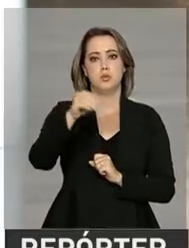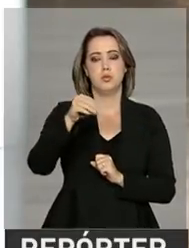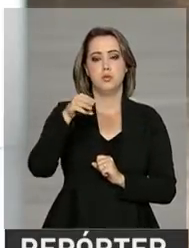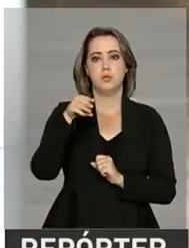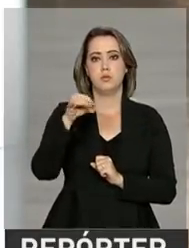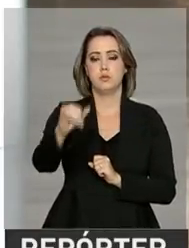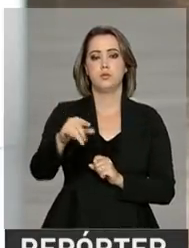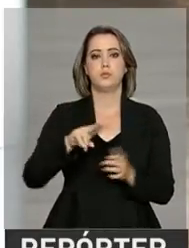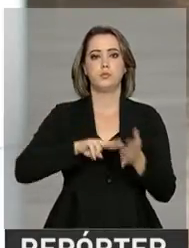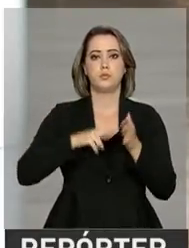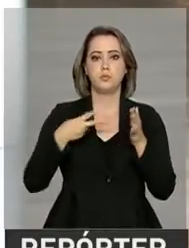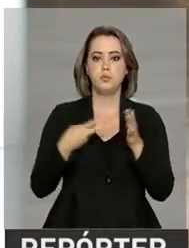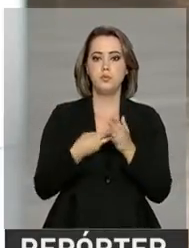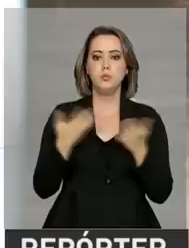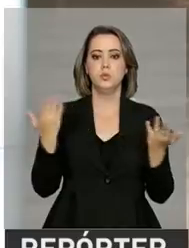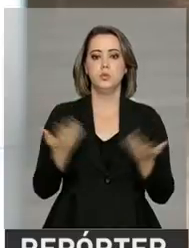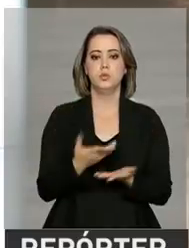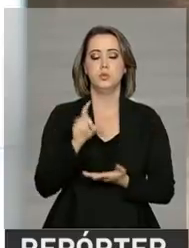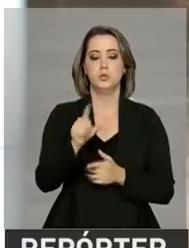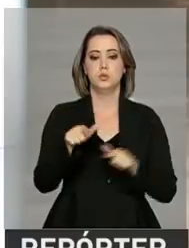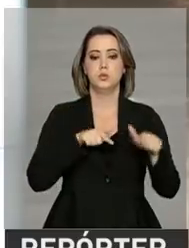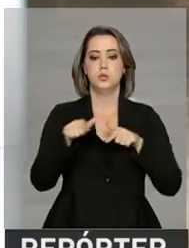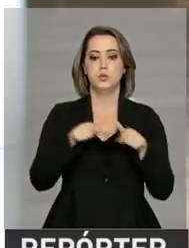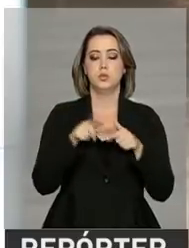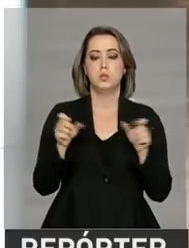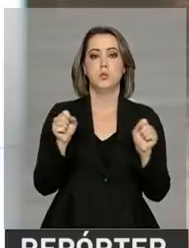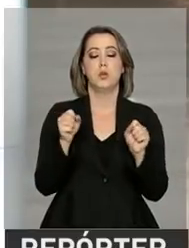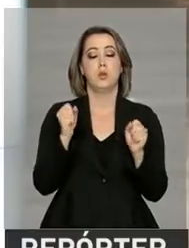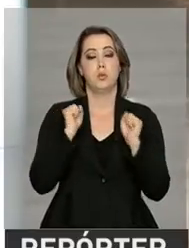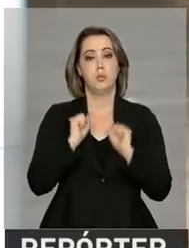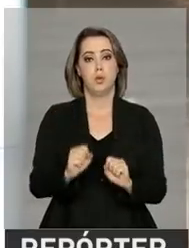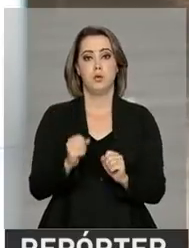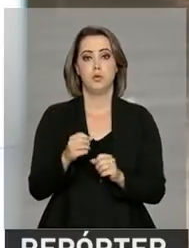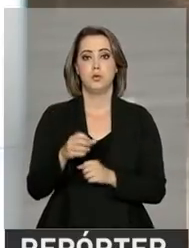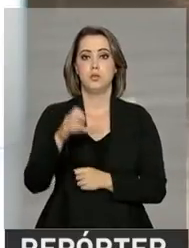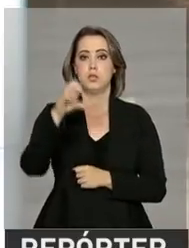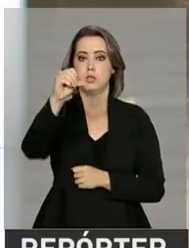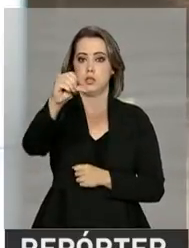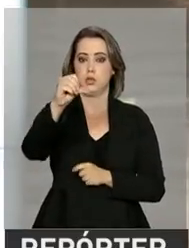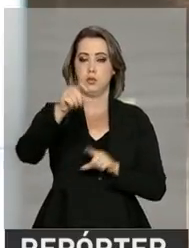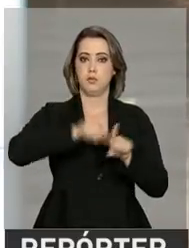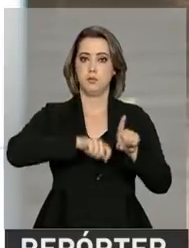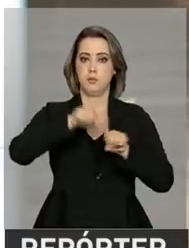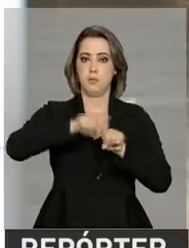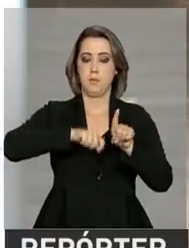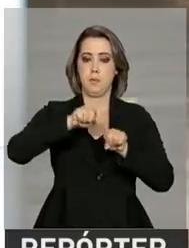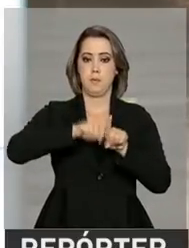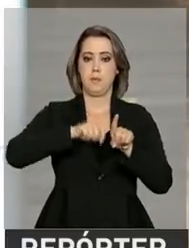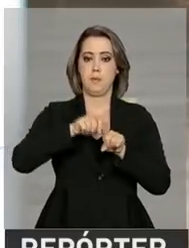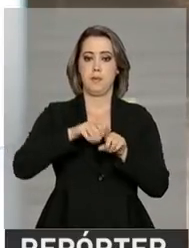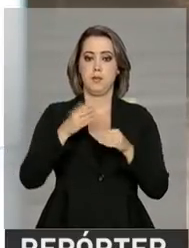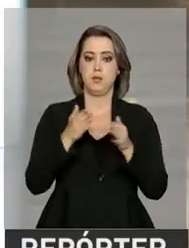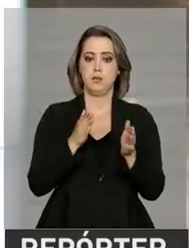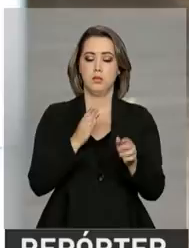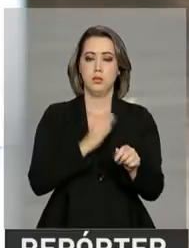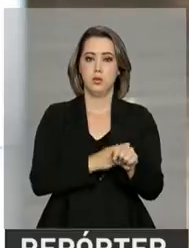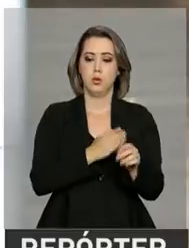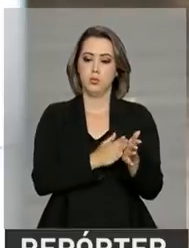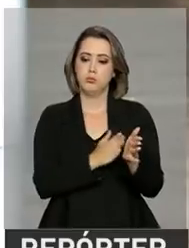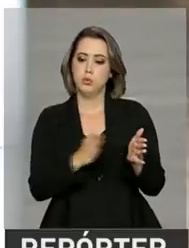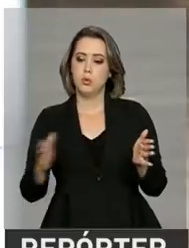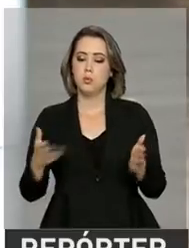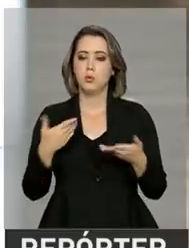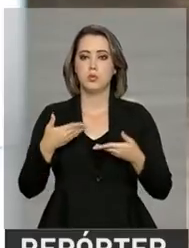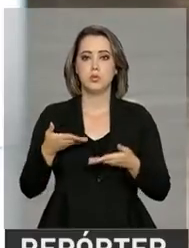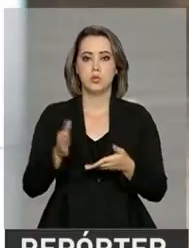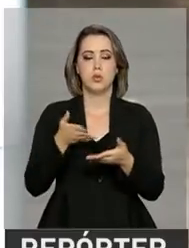Ou seja, a partir de agora, o trabalho temporário pode durar, então, até 9 meses. O projeto segue agora para a